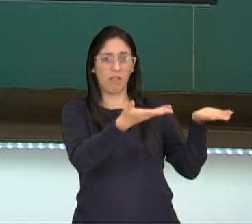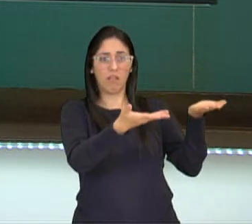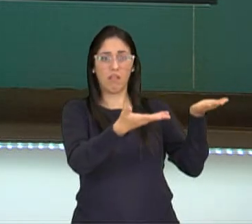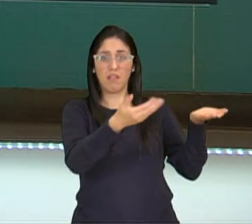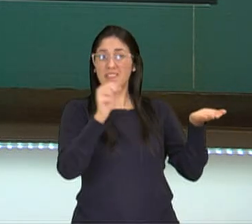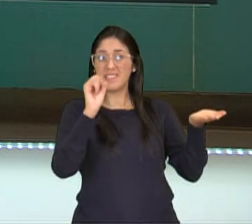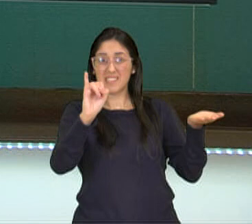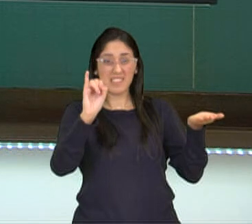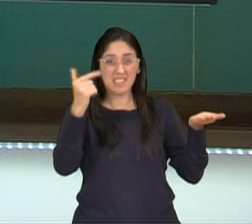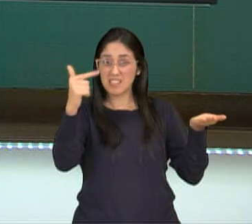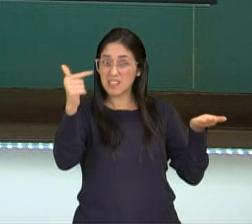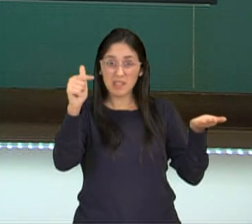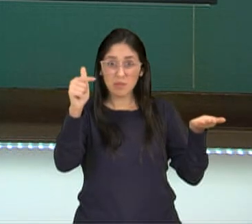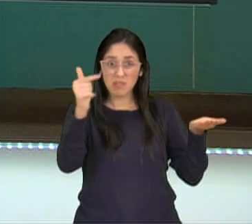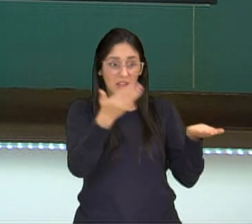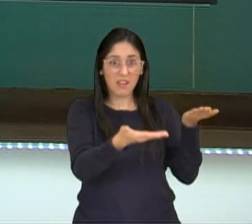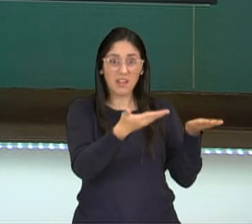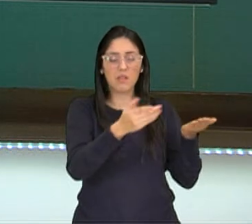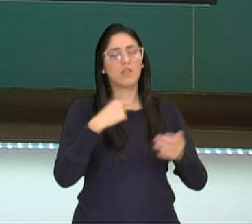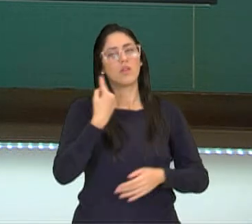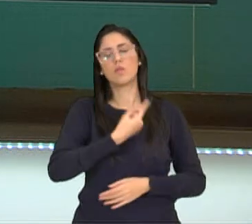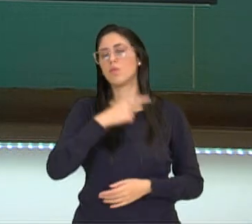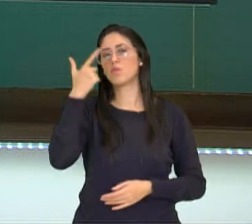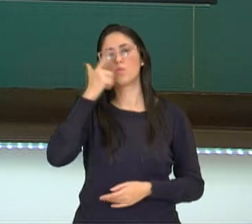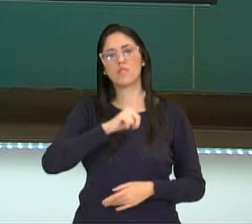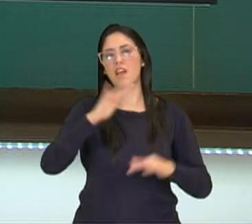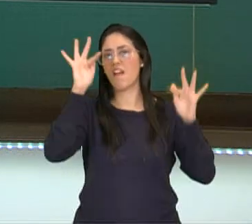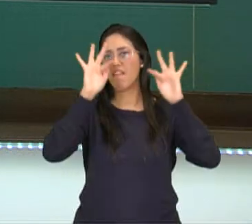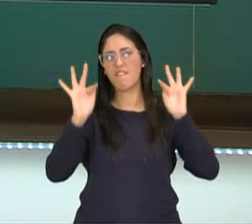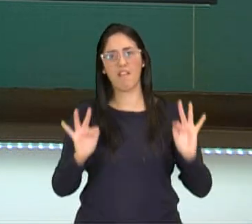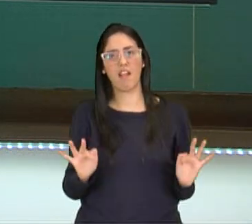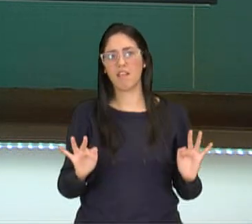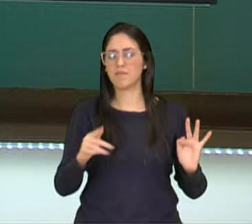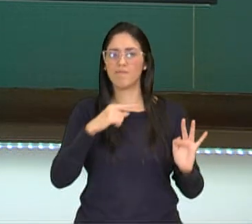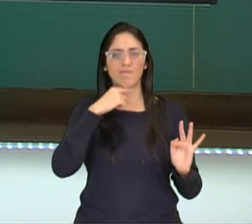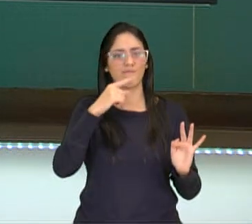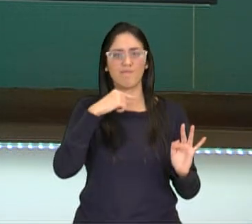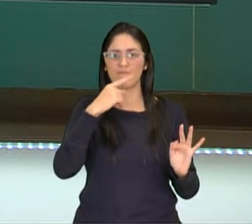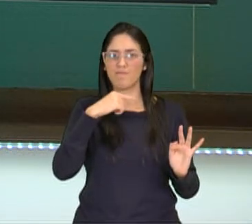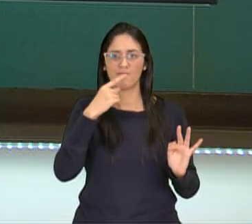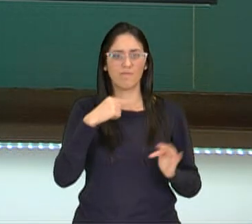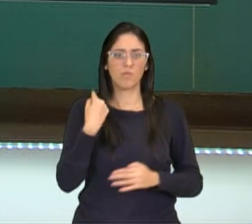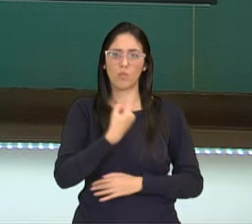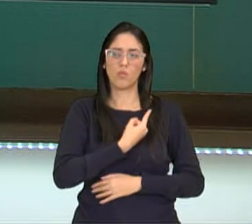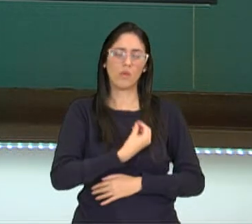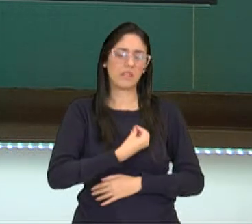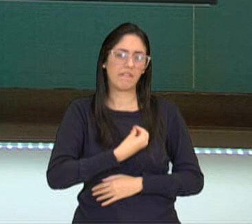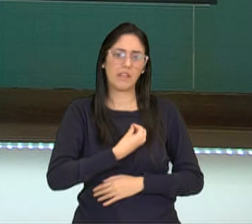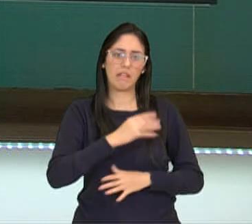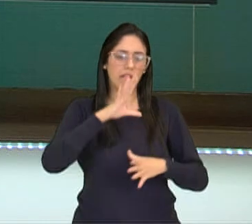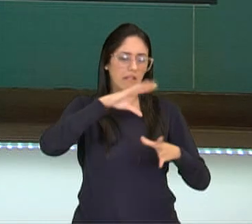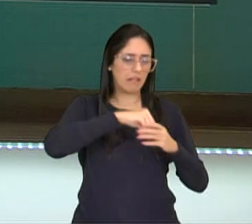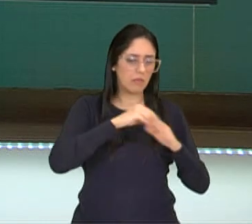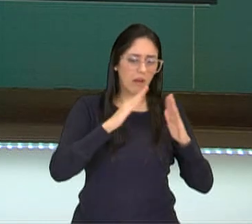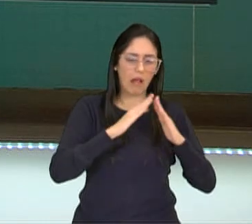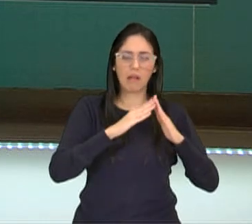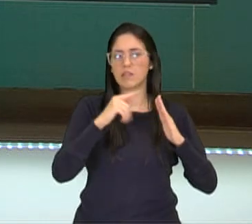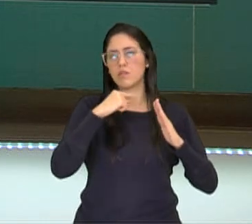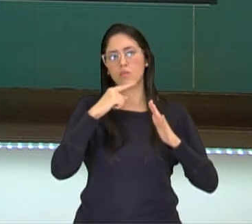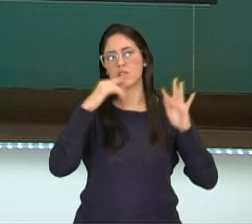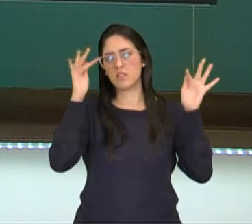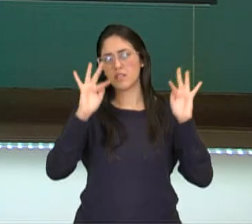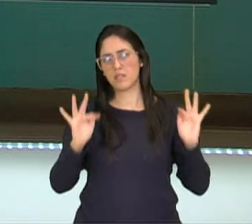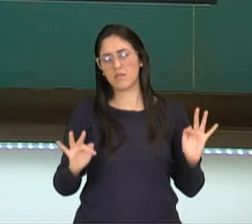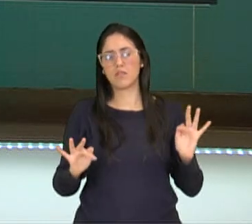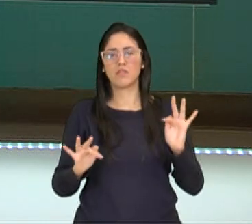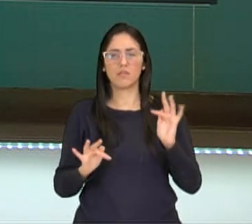equilíbrio, a gente não tem uma felicidade financeira e uma felicidade de modo geral dentro da nossa casa se a gente tiver um desequilíbrio, né? Vocês já